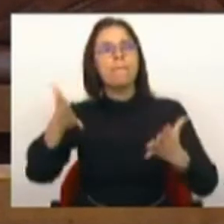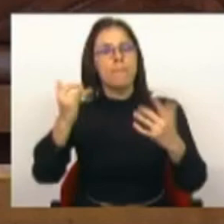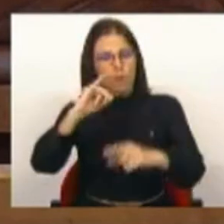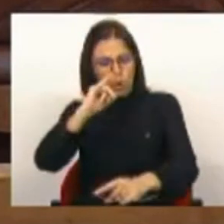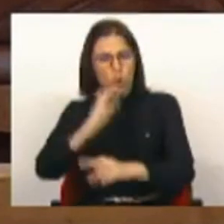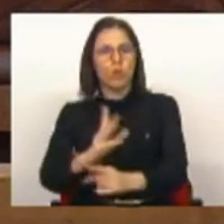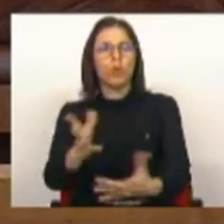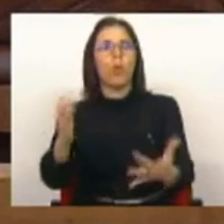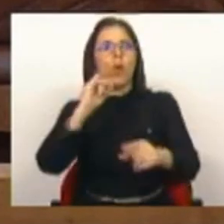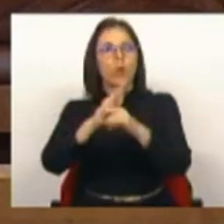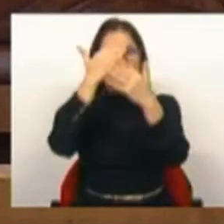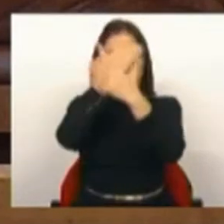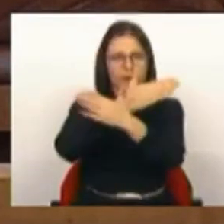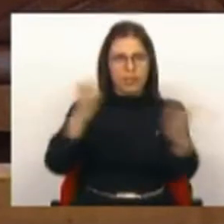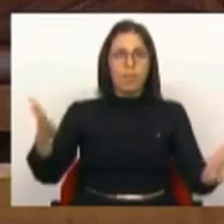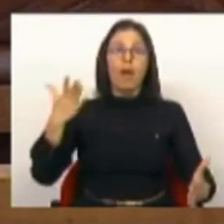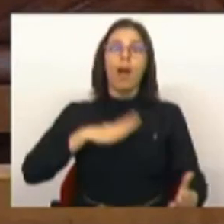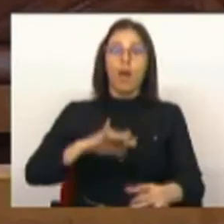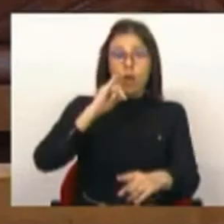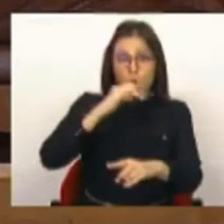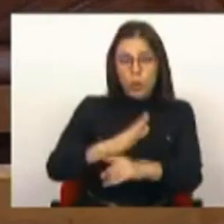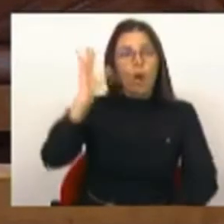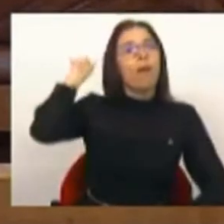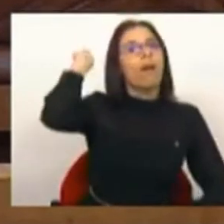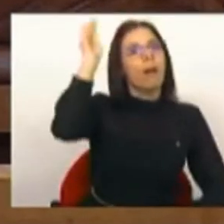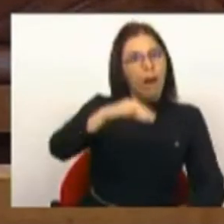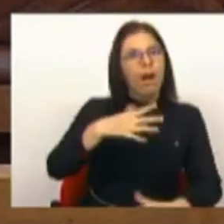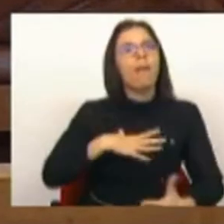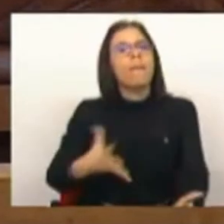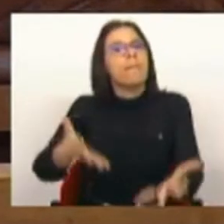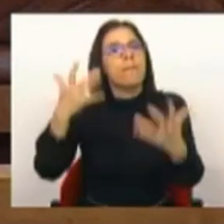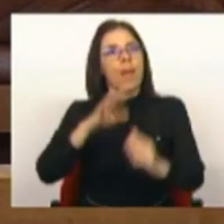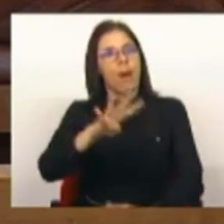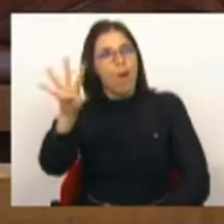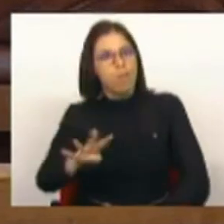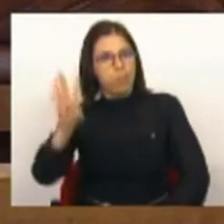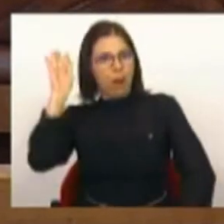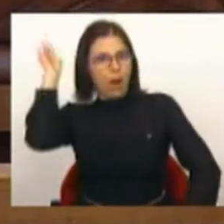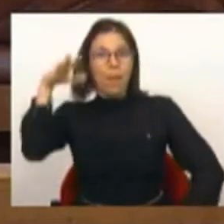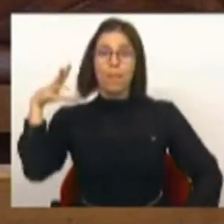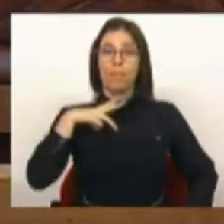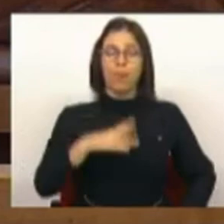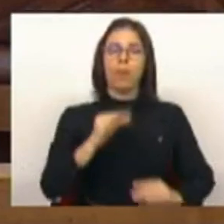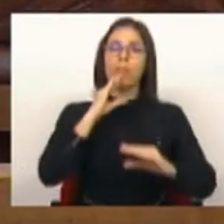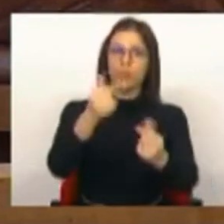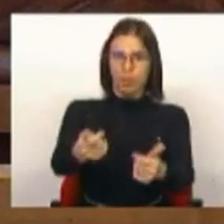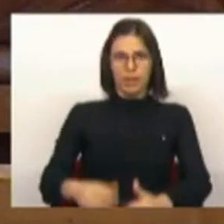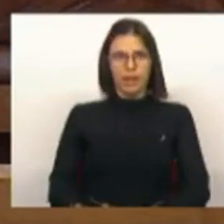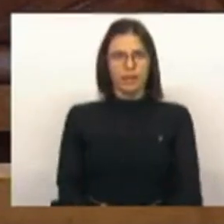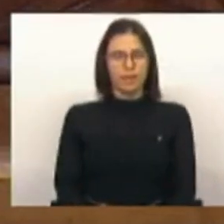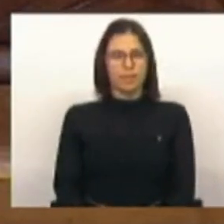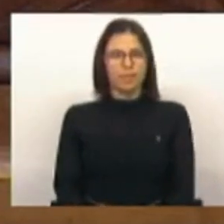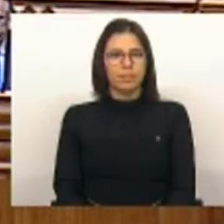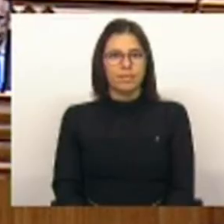outro, queremos outra democracia e queremos outra República, queremos a 4ª República Portuguesa. Muito obrigado.